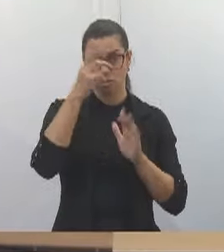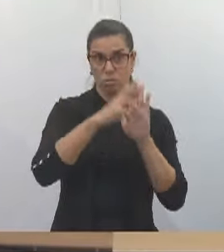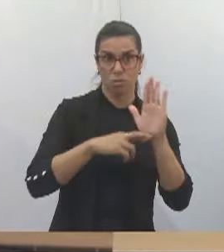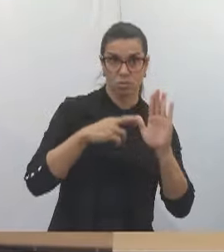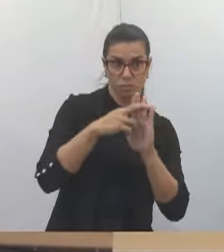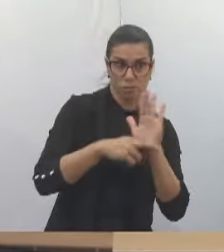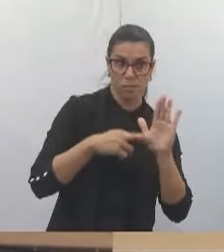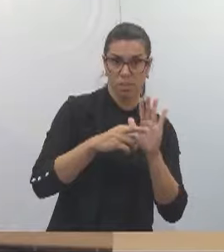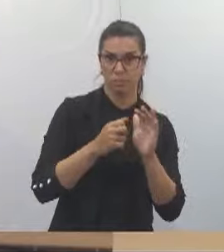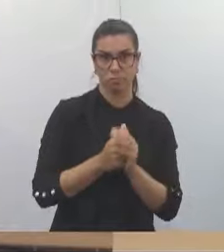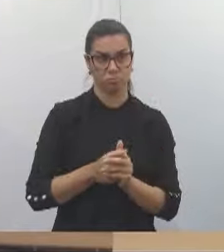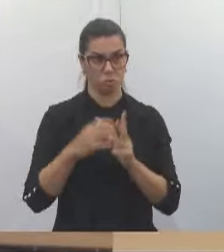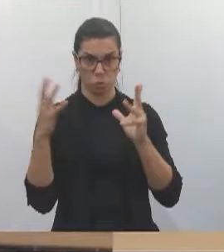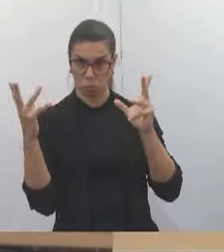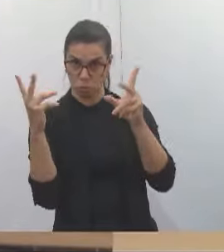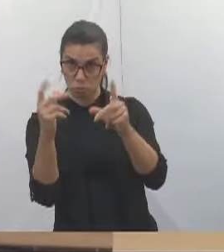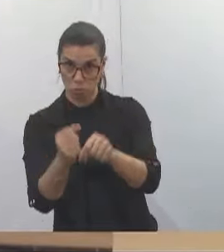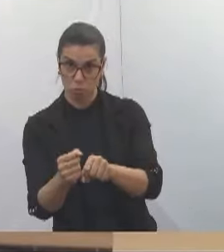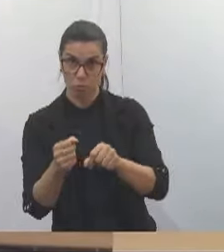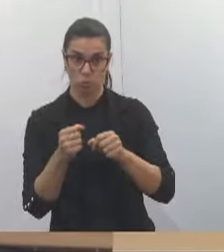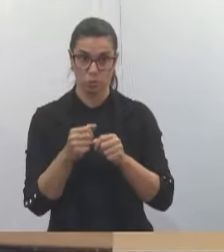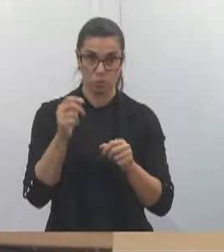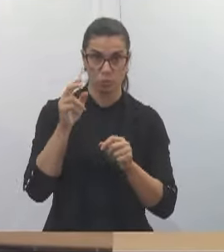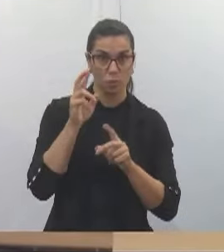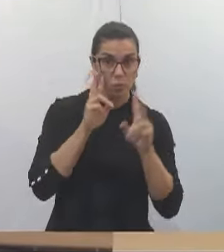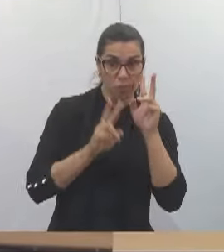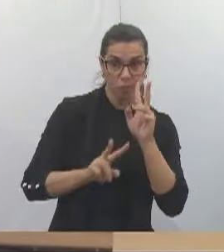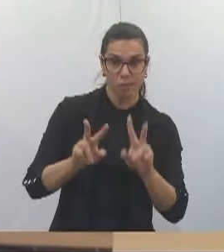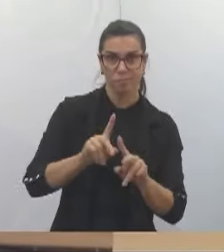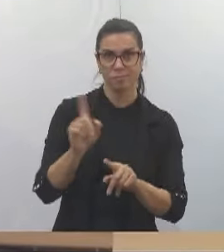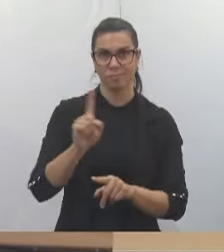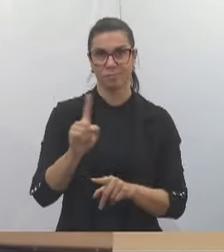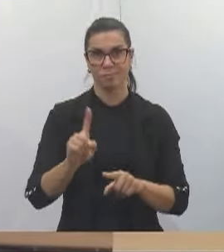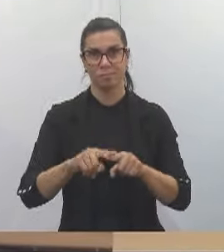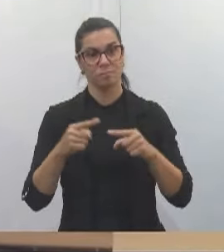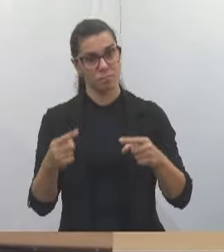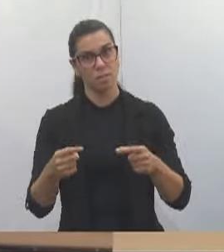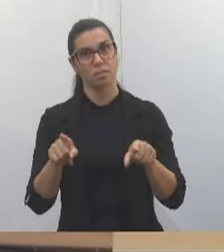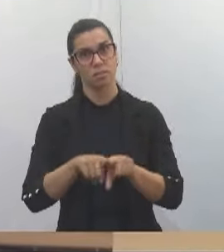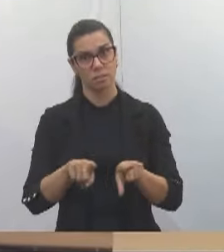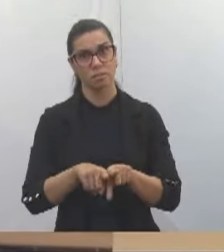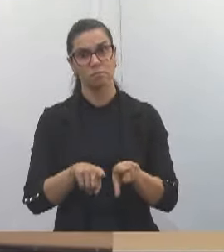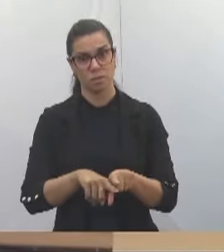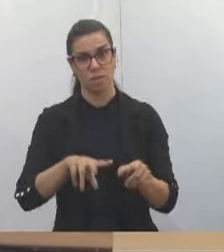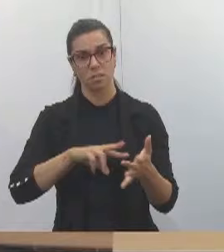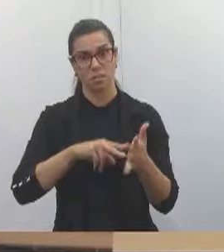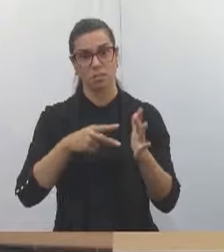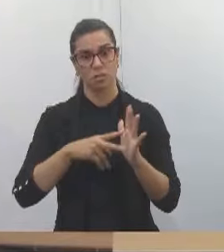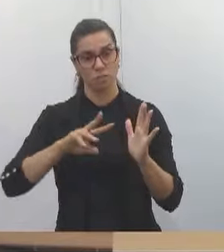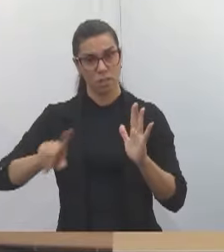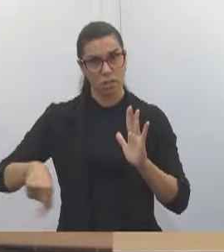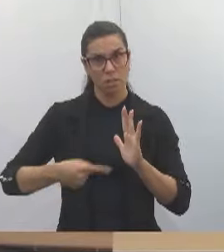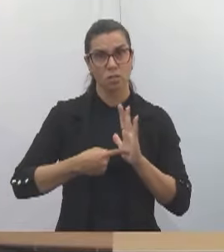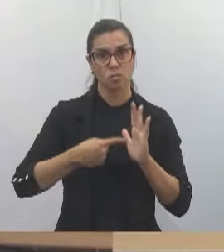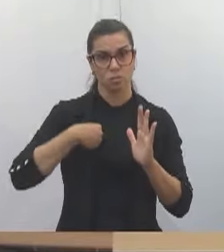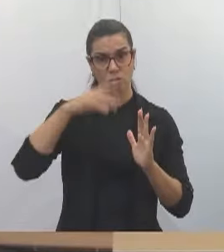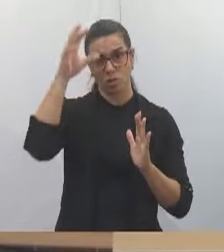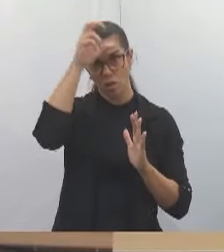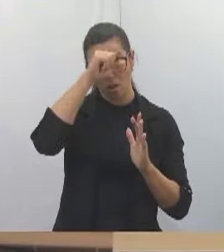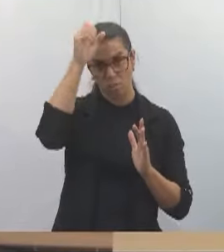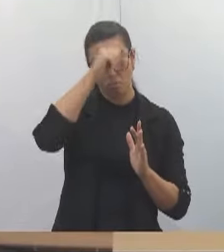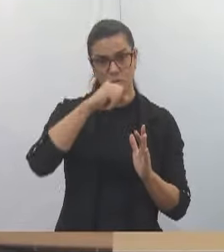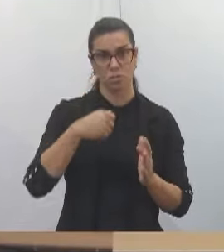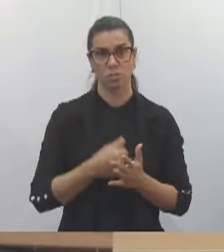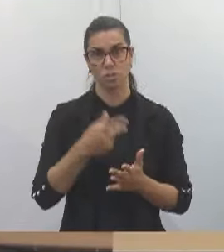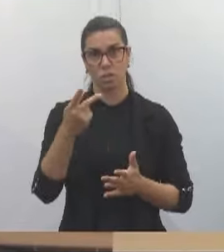fiscalizando tudo, não é? Sem ter a denúncia. Então, isso aqui é baseado em denúncia também, como eu aprendi desde que eu fui